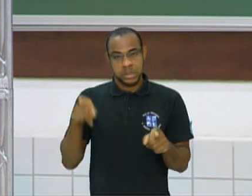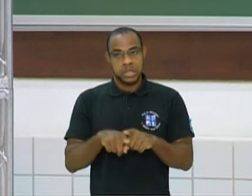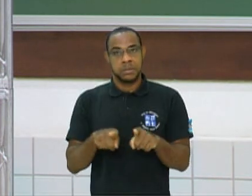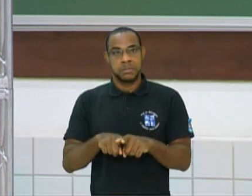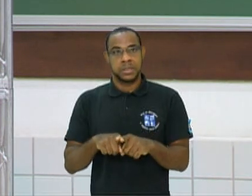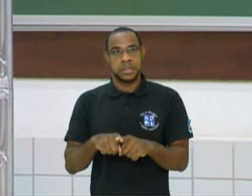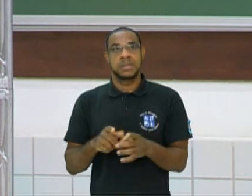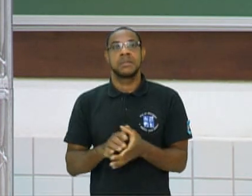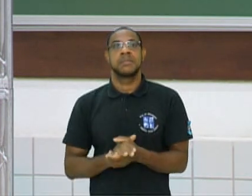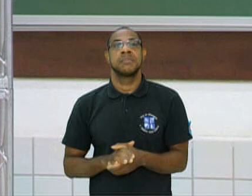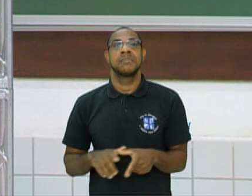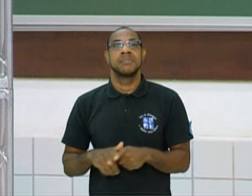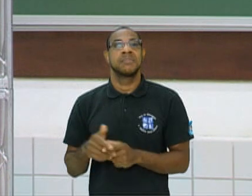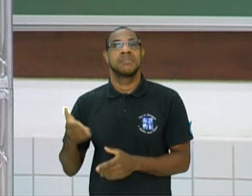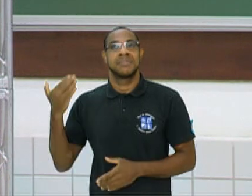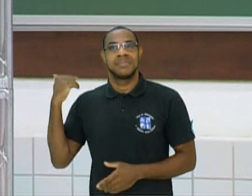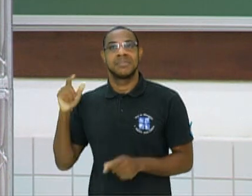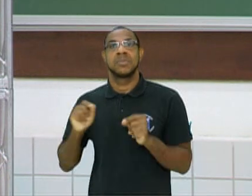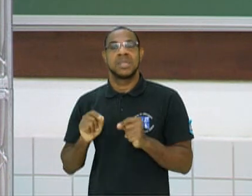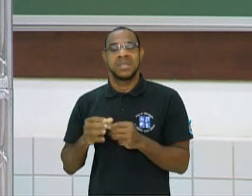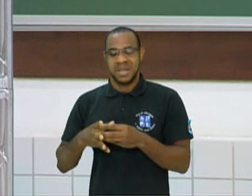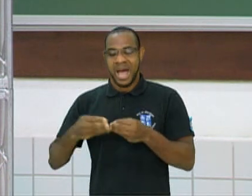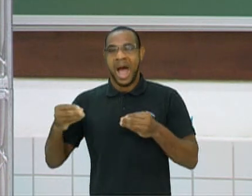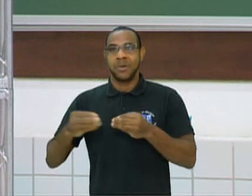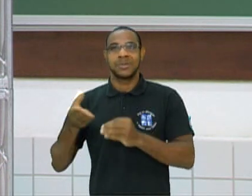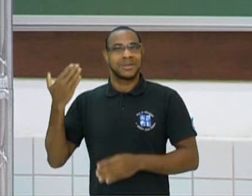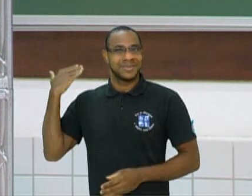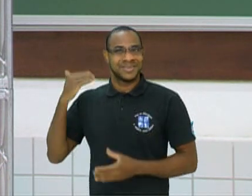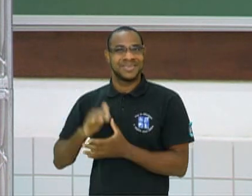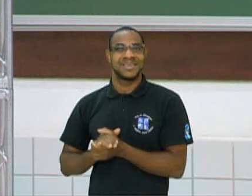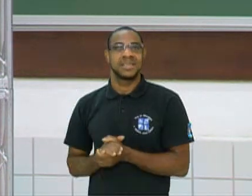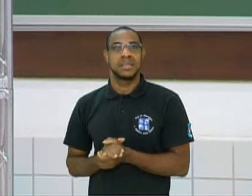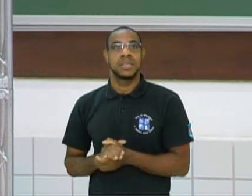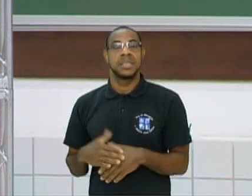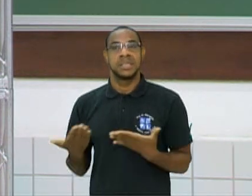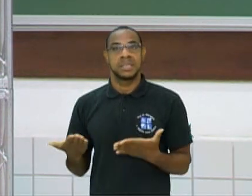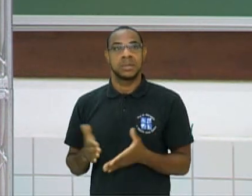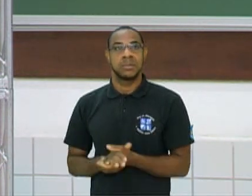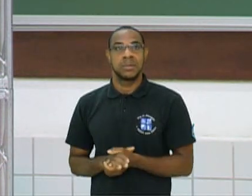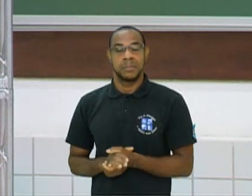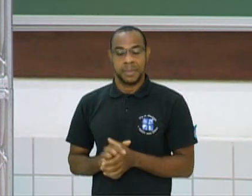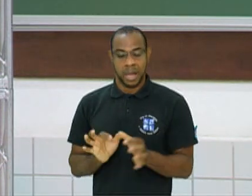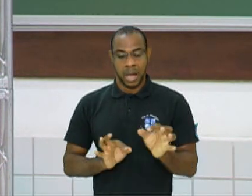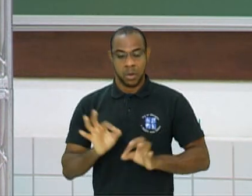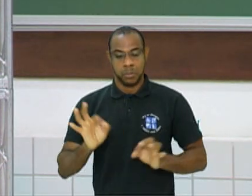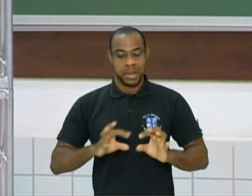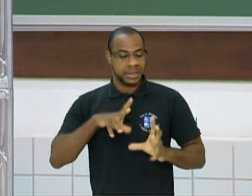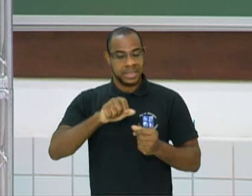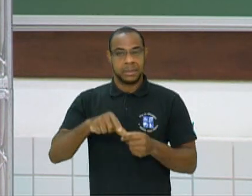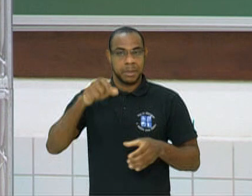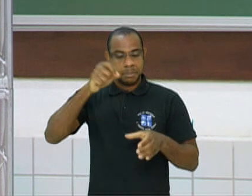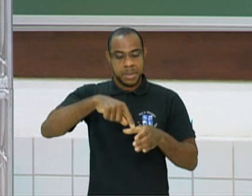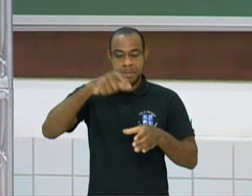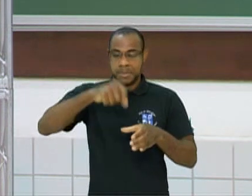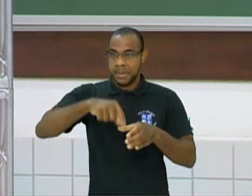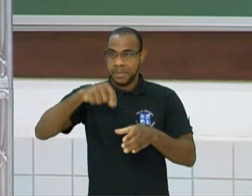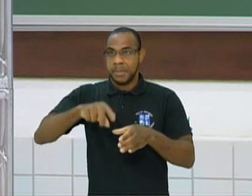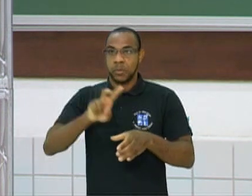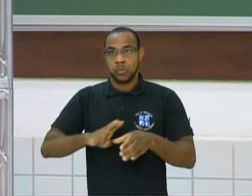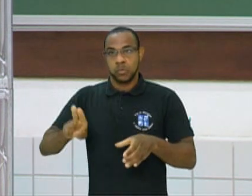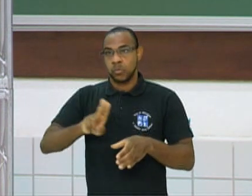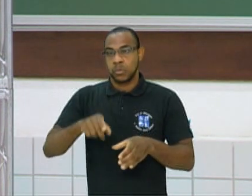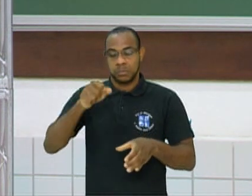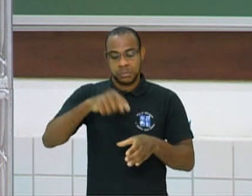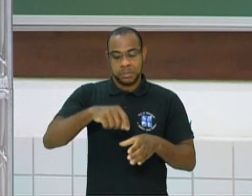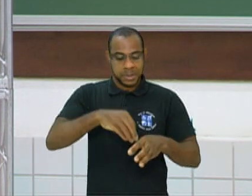a base da cultura da época era o algodão. Então, uma forma de corrigir a terra através do plantio, que continuasse utilizando